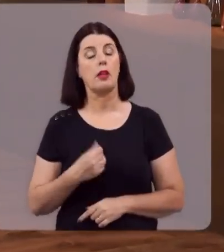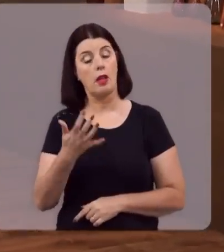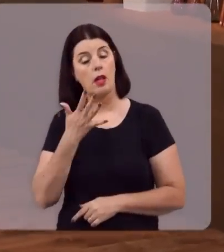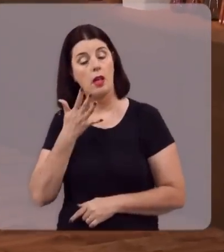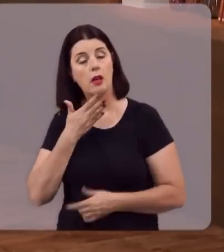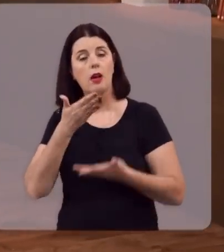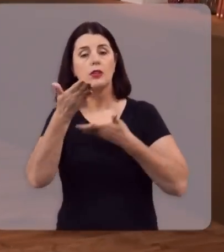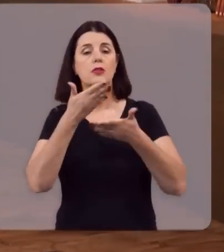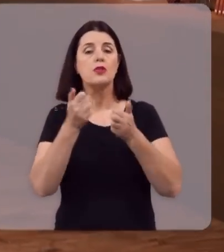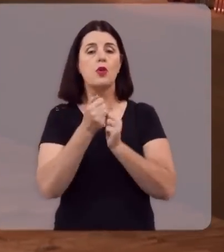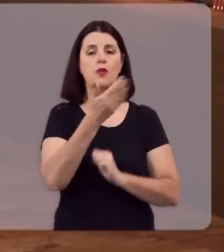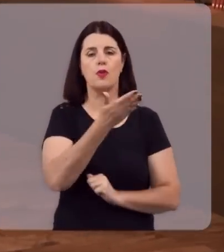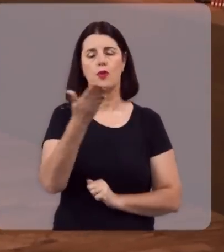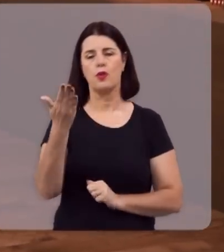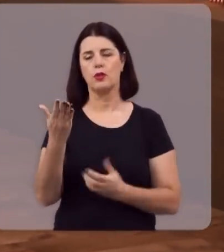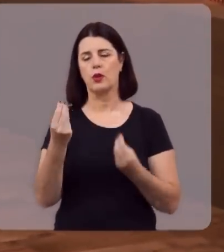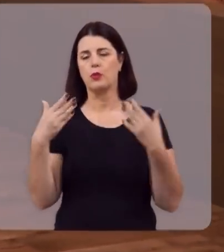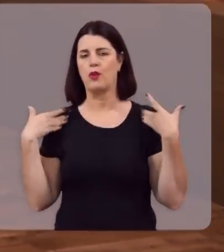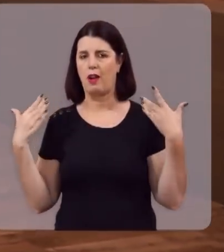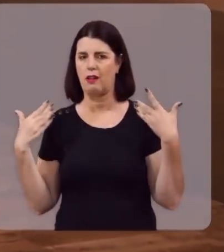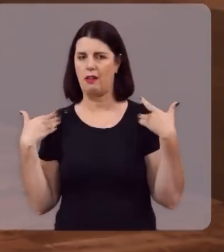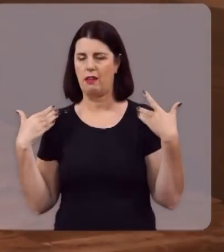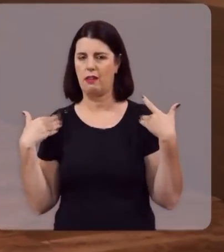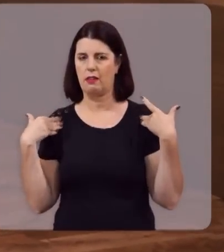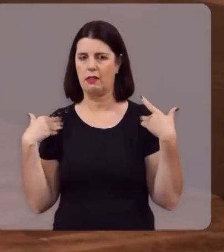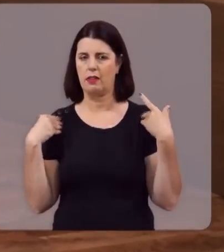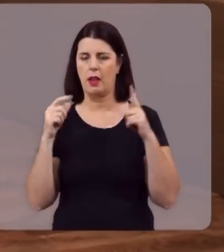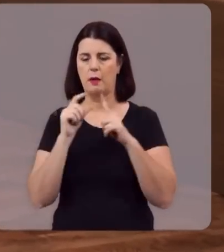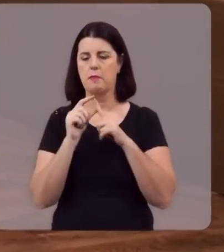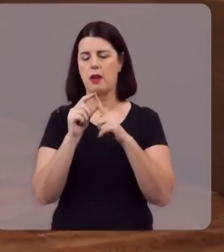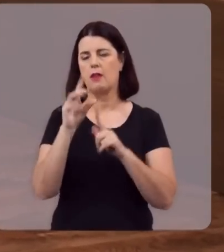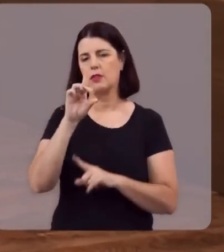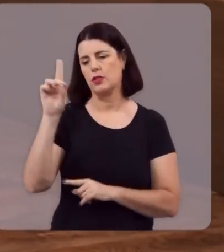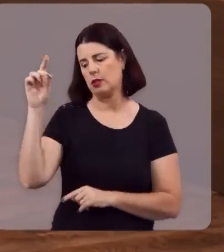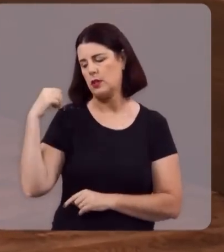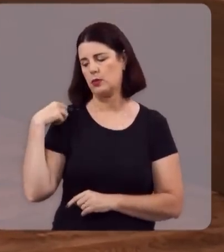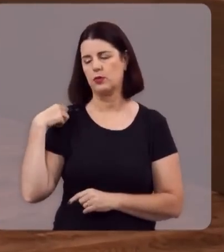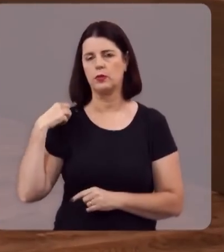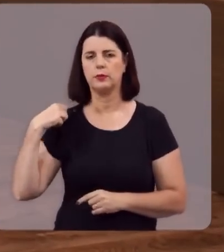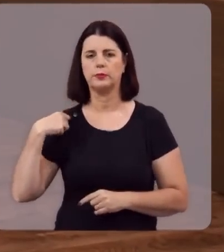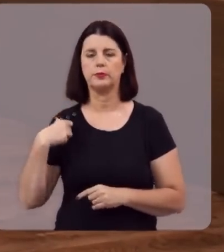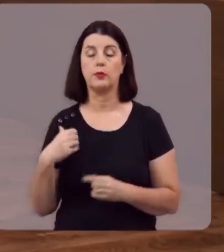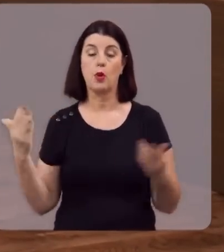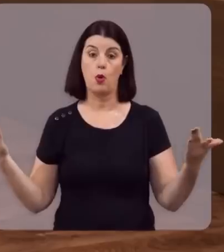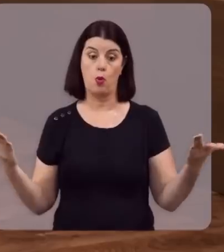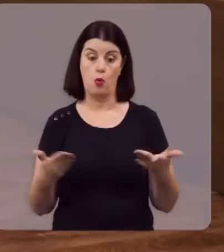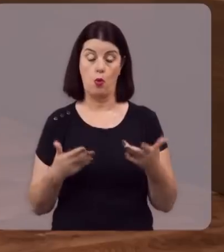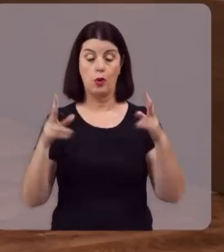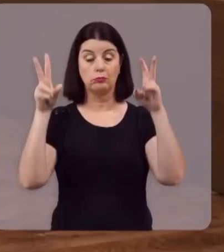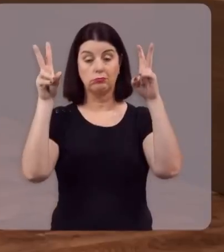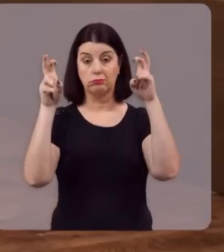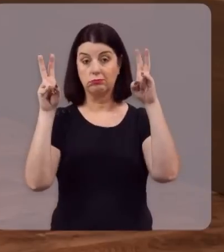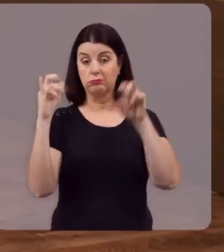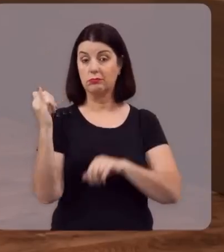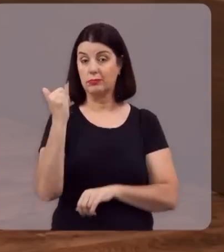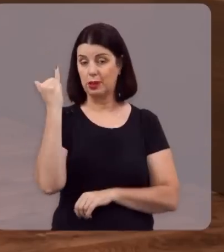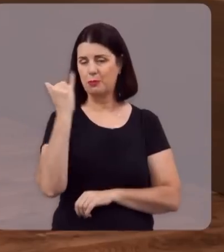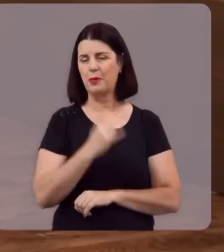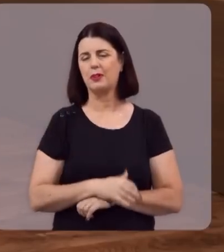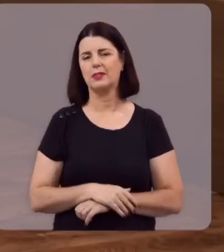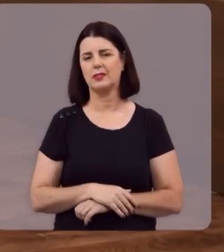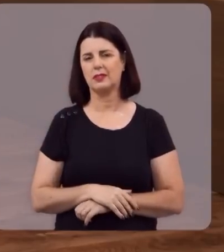eu quero partilhar com você com muita alegria a palavra de Deus e hoje tratando de um assunto